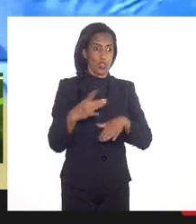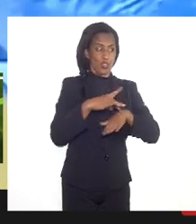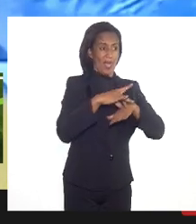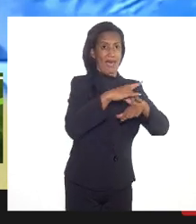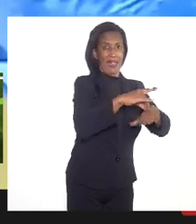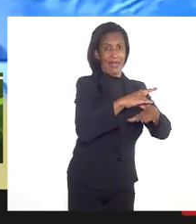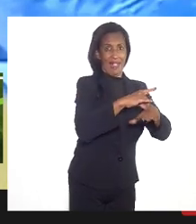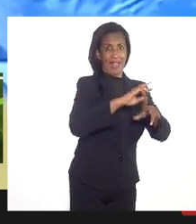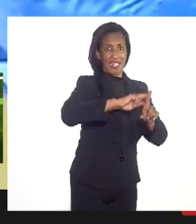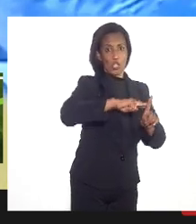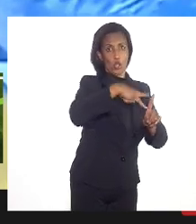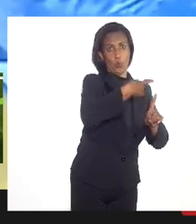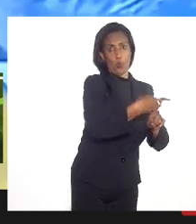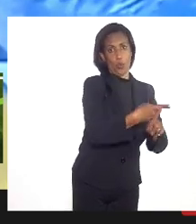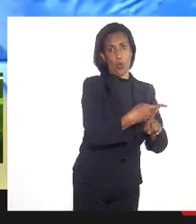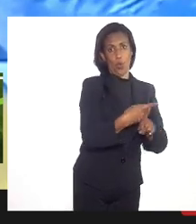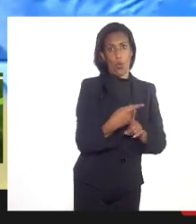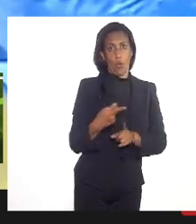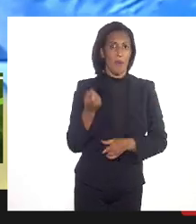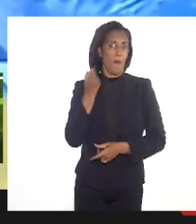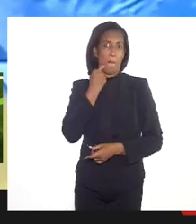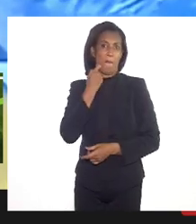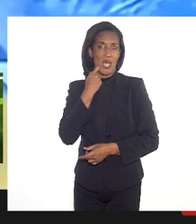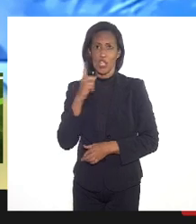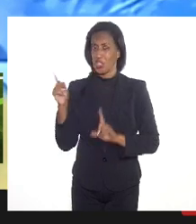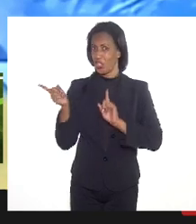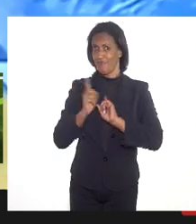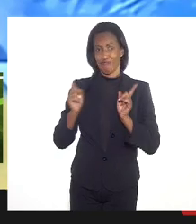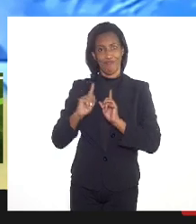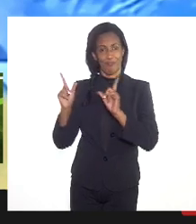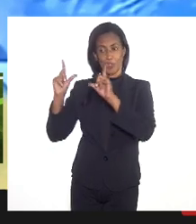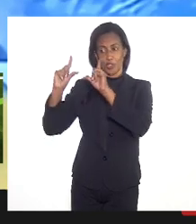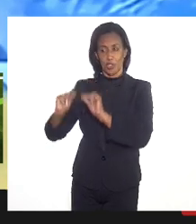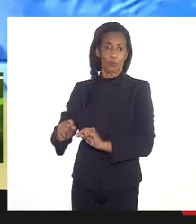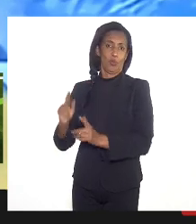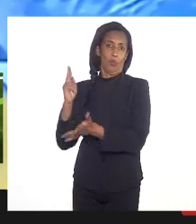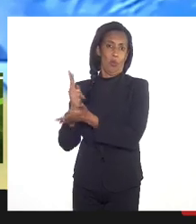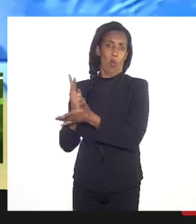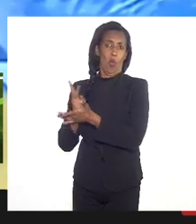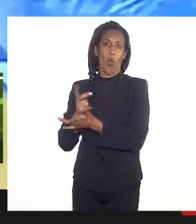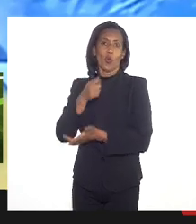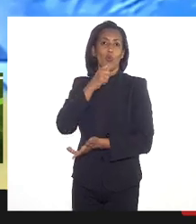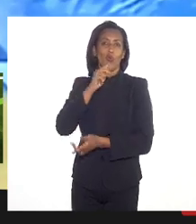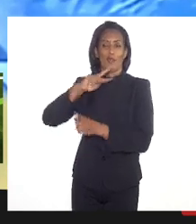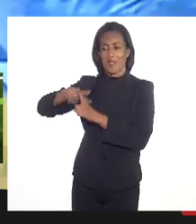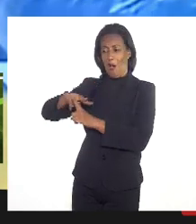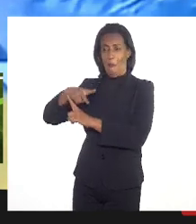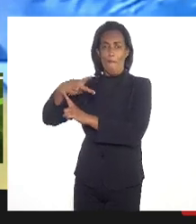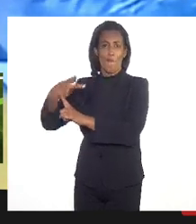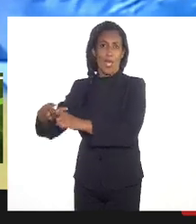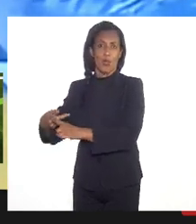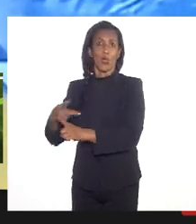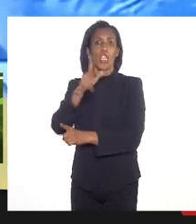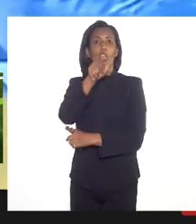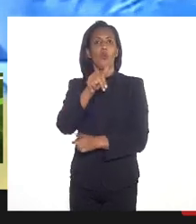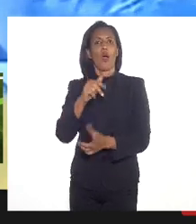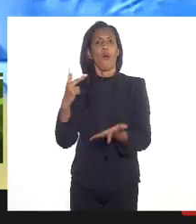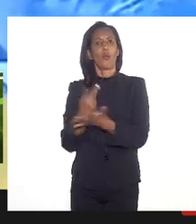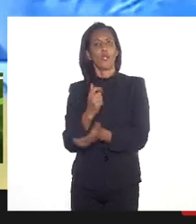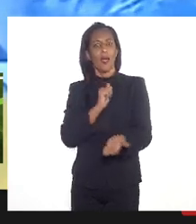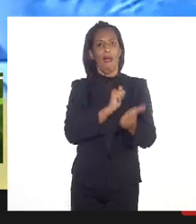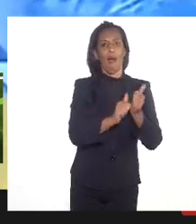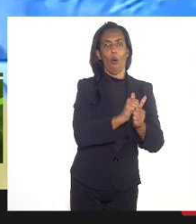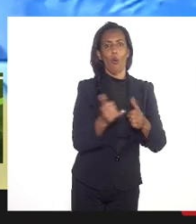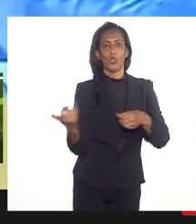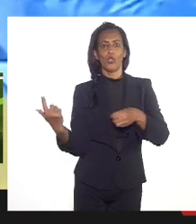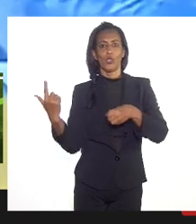mas o peixe não mudou o valor. A gente sabe que a gente não tivemos esse mesmo fenômeno da carne, do arroz, do